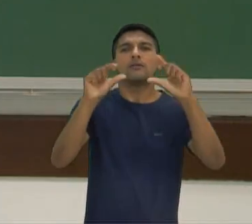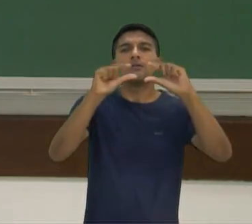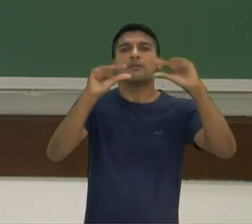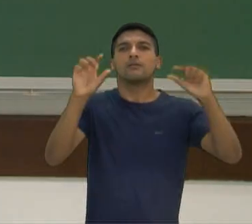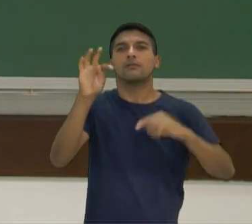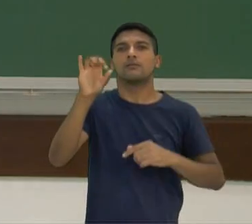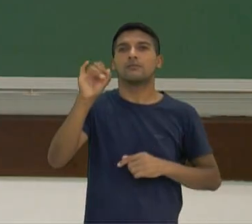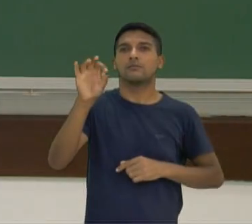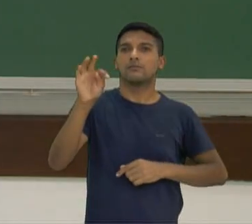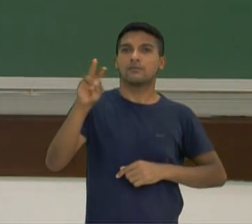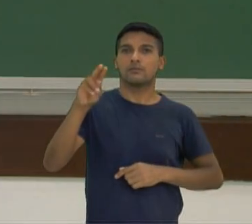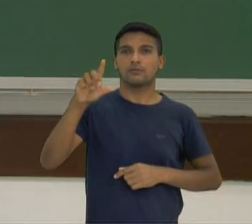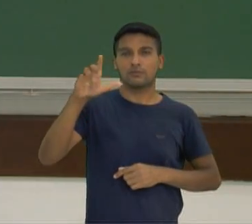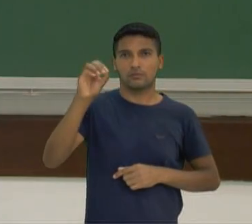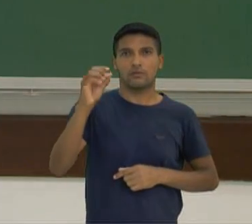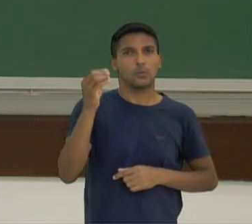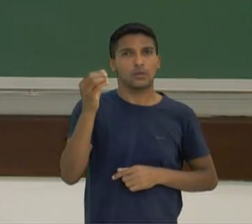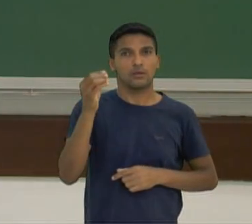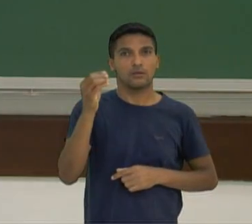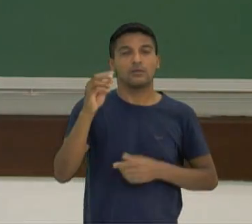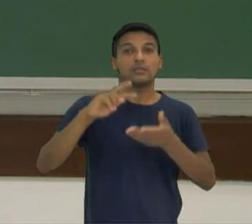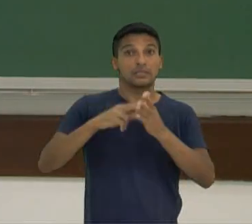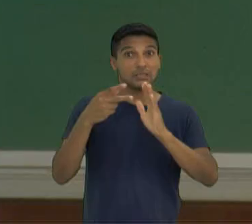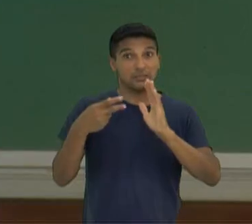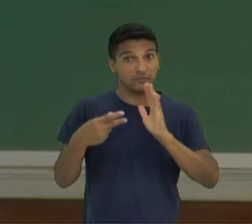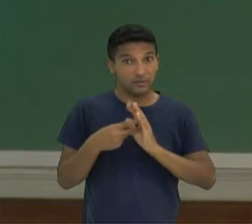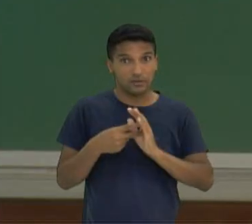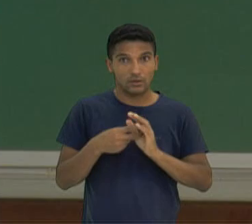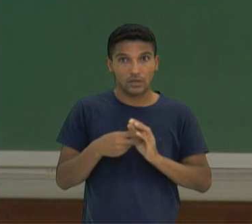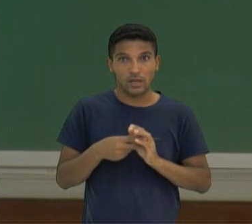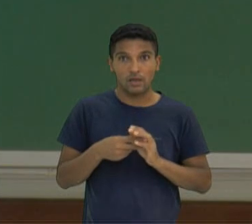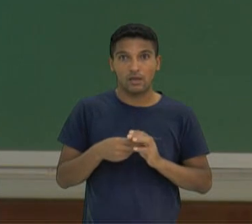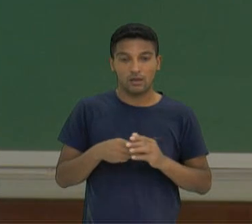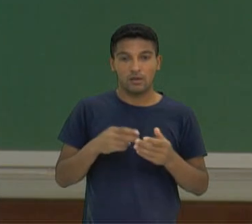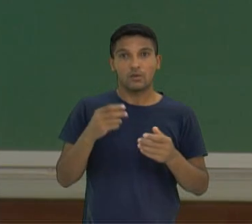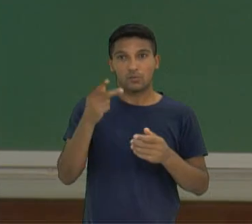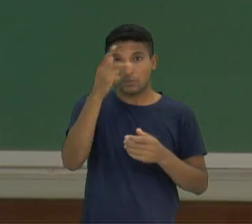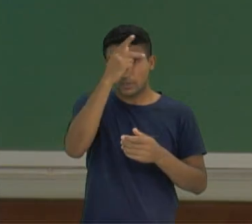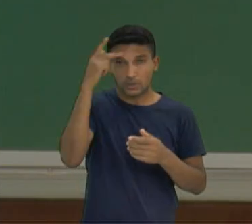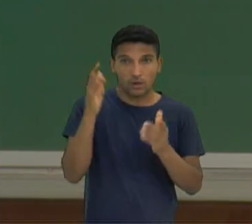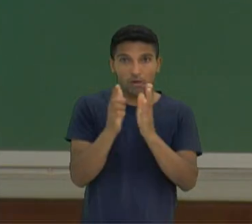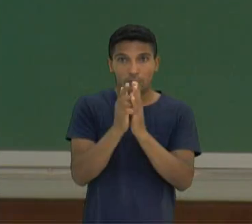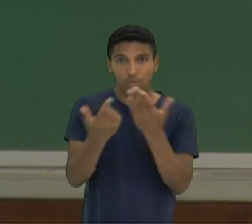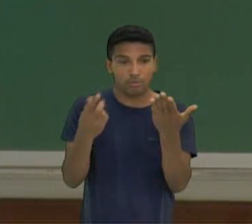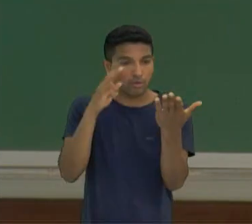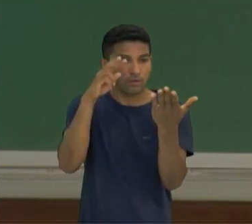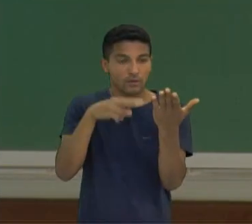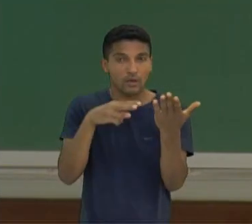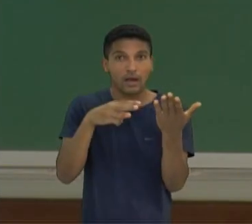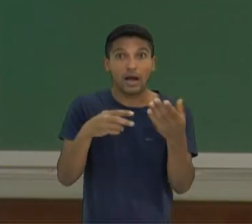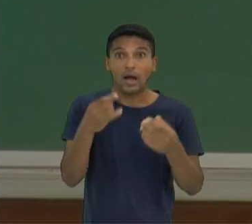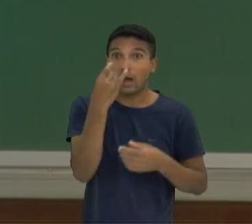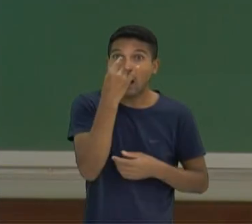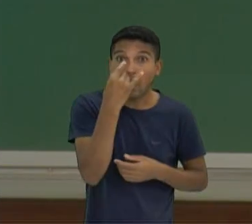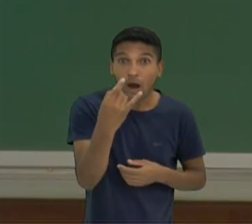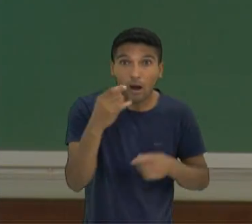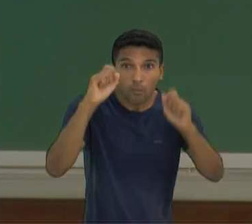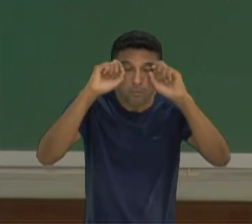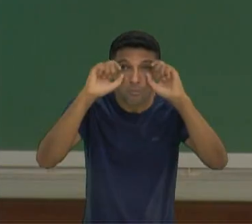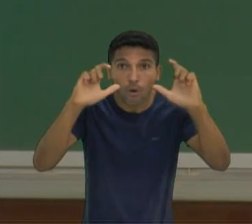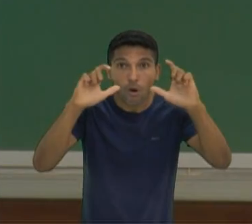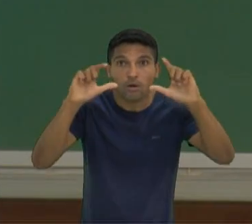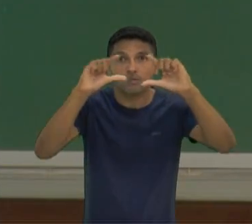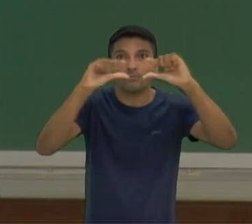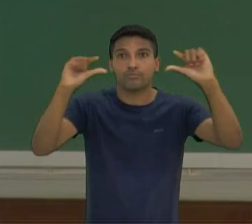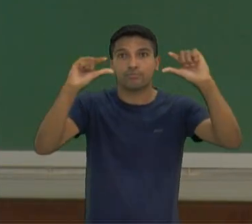diz: o papel do título é despertar a atenção do leitor e resumir o tema. Então, ele tem uma dupla função. Então, não é qualquer palavra